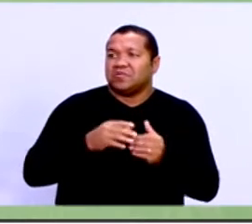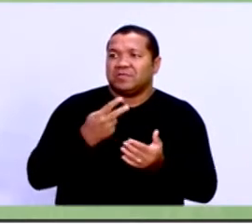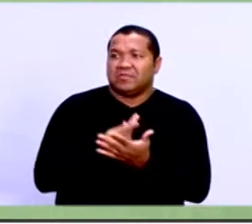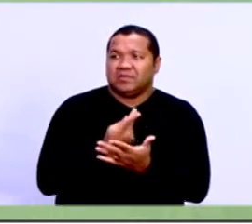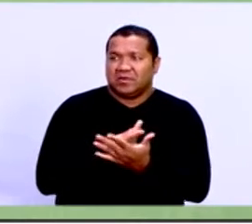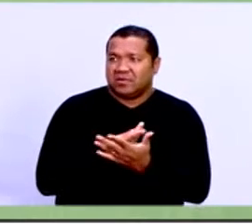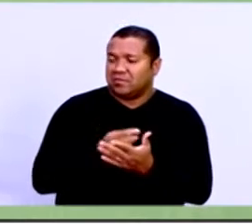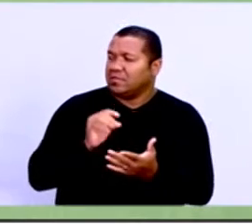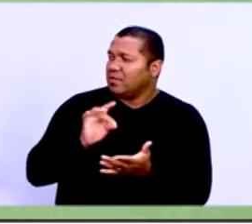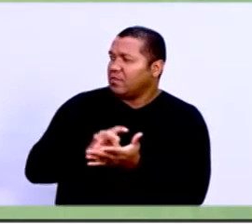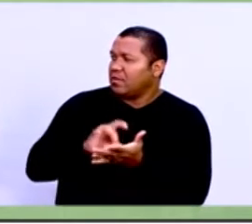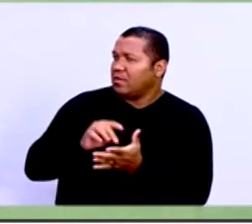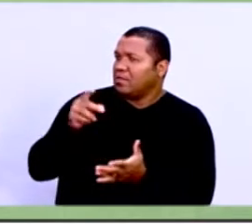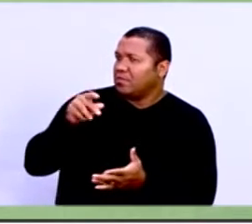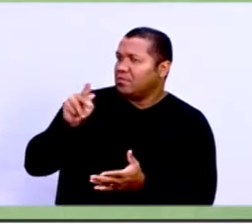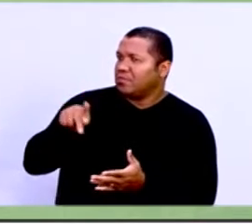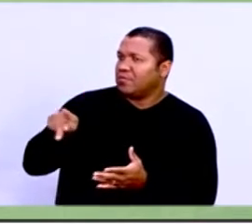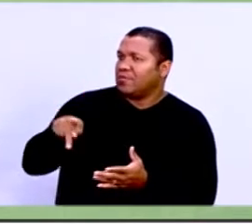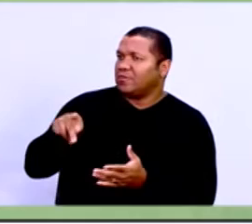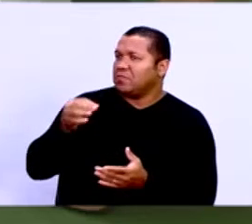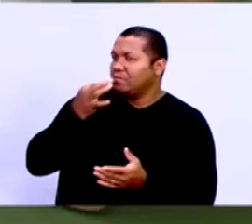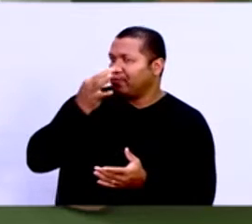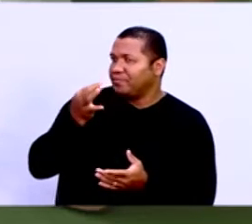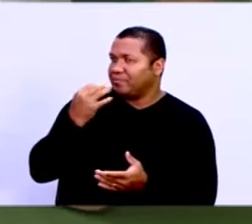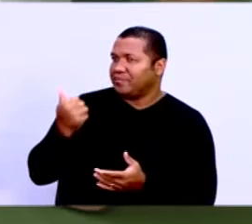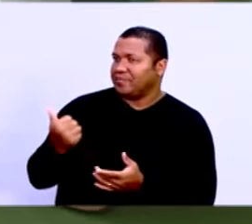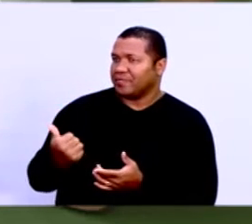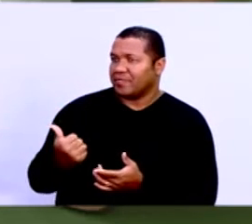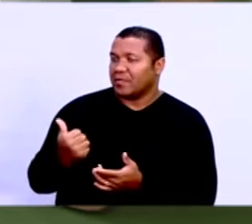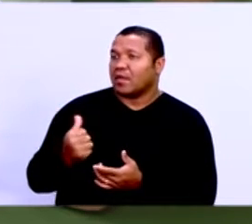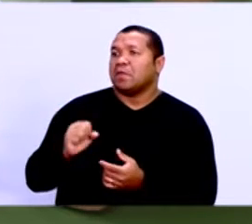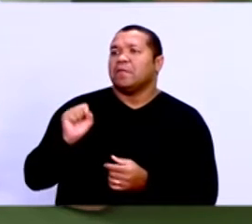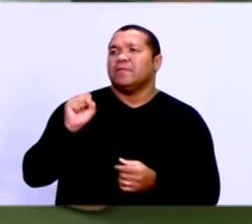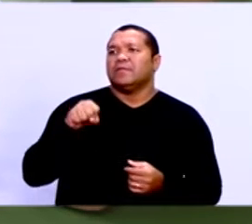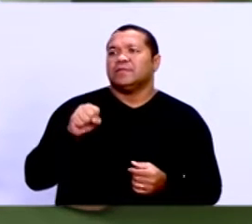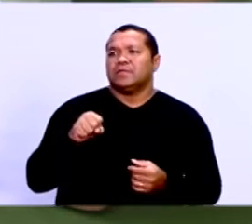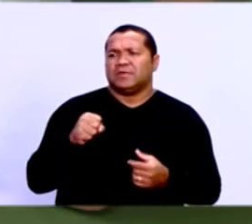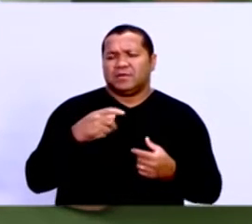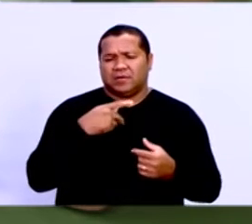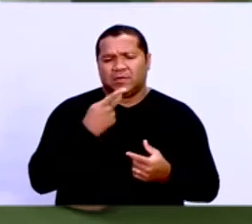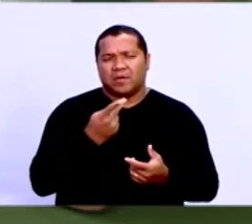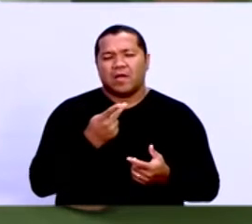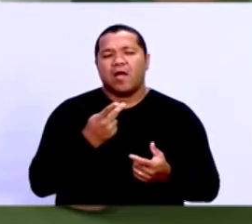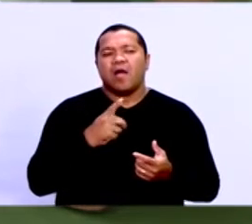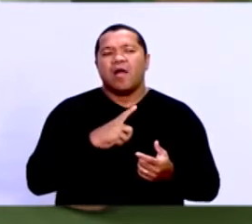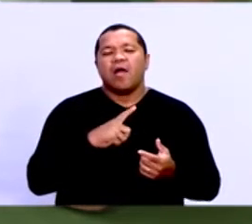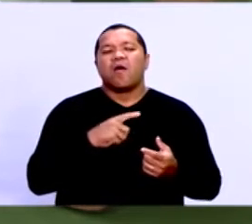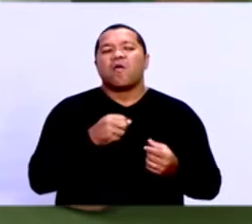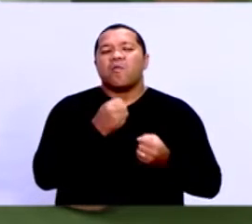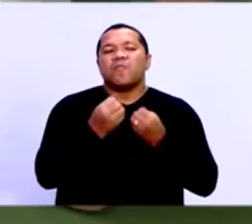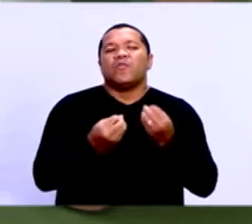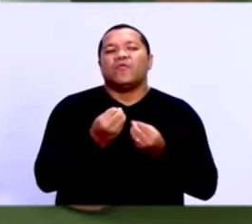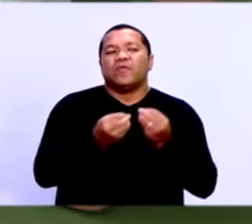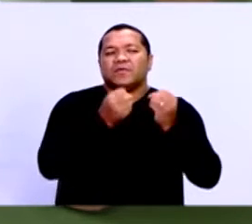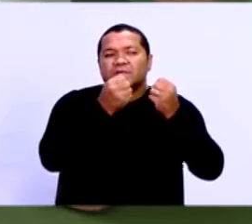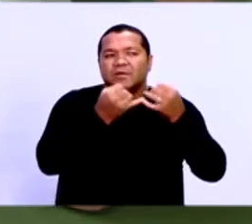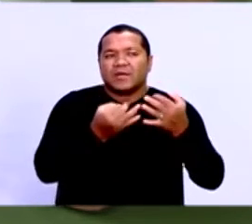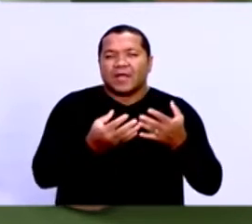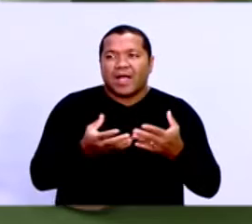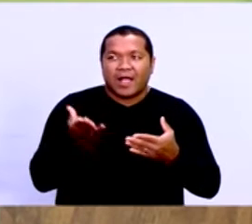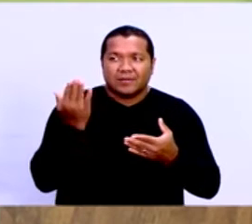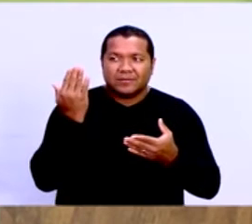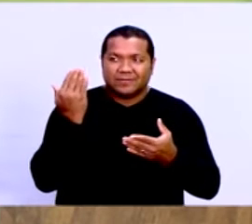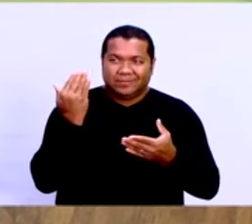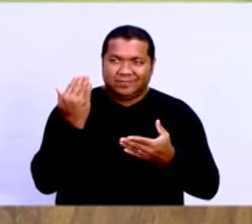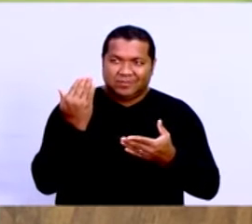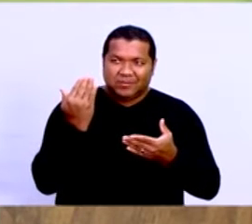mesmo professor alguma colocação agora pra gente sim é referente ao que você falou anteriormente né